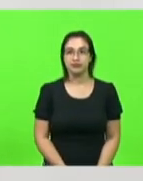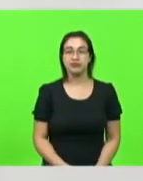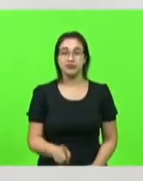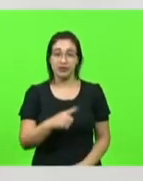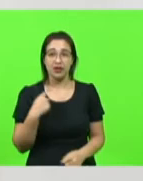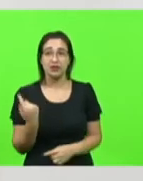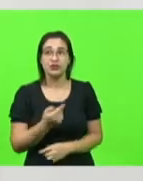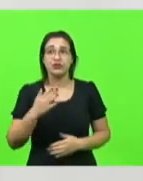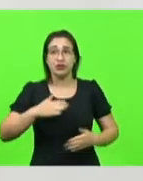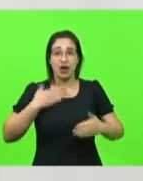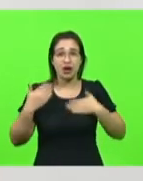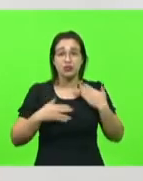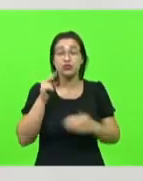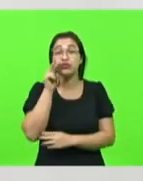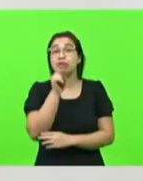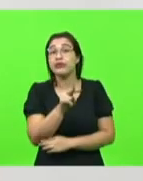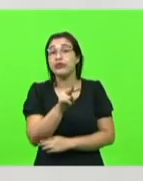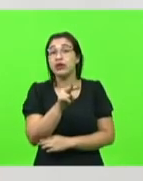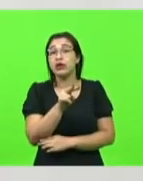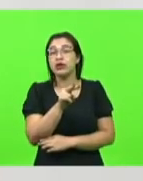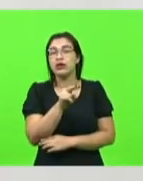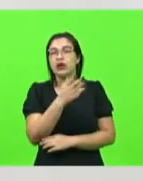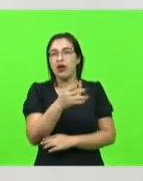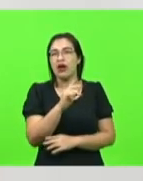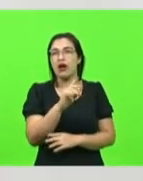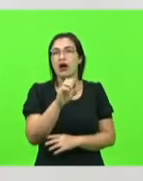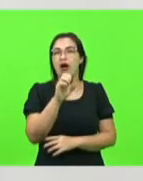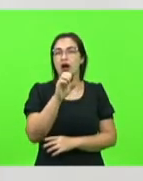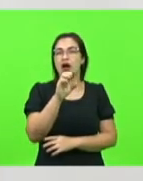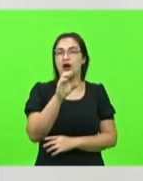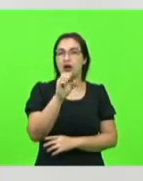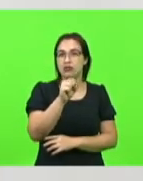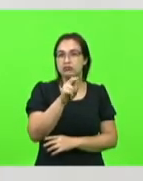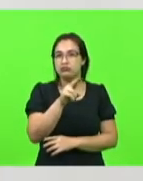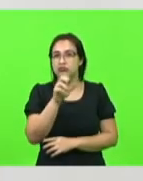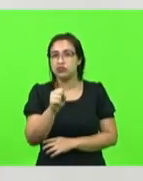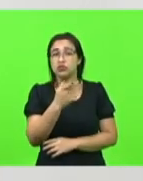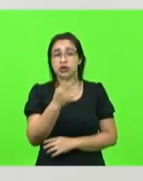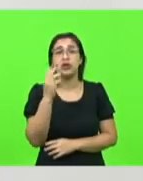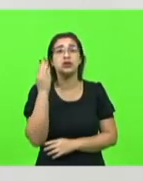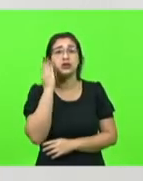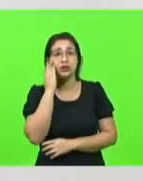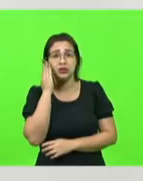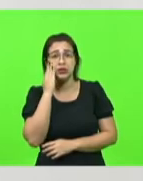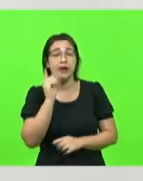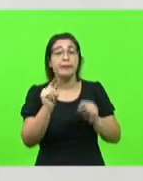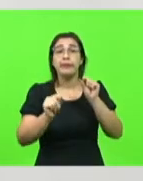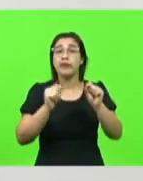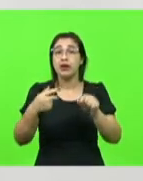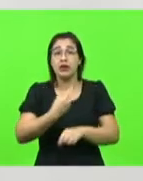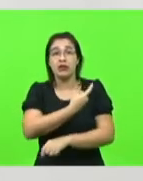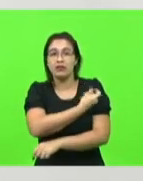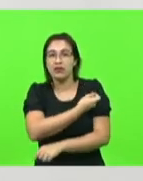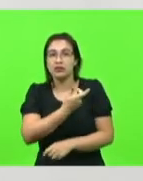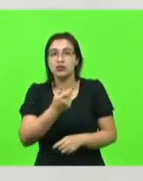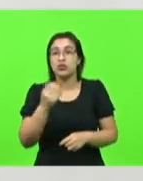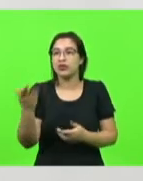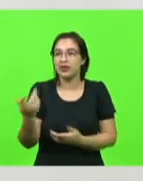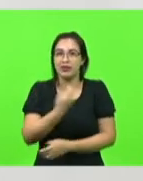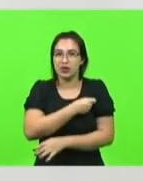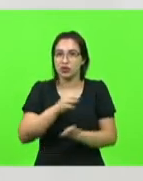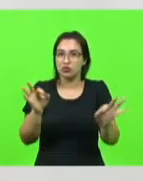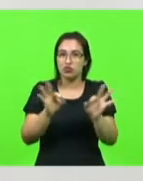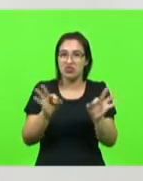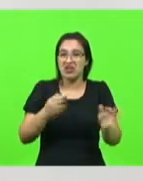o Conect SUS, eles te monitoram em tempo real. O vacinado e o não vacinado perde a sua liberdade e a